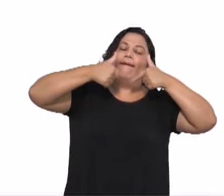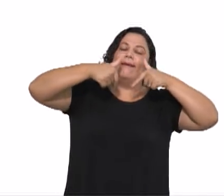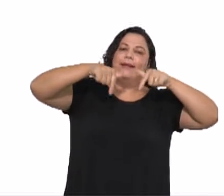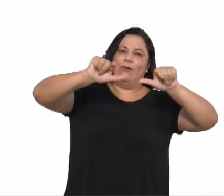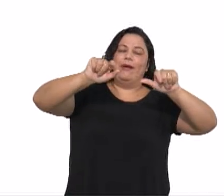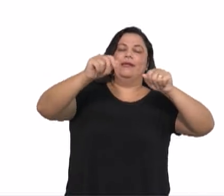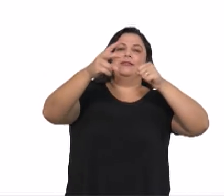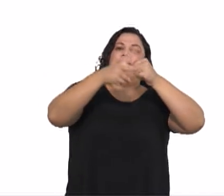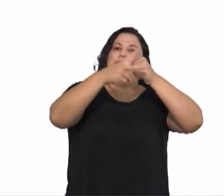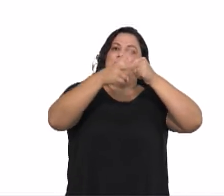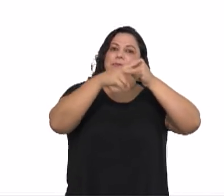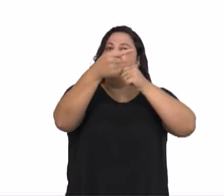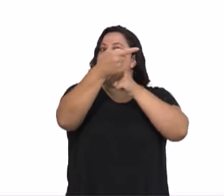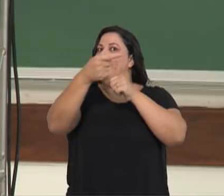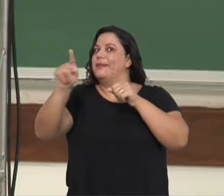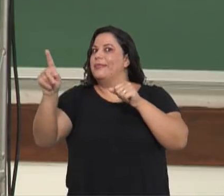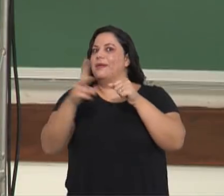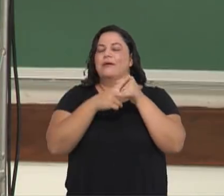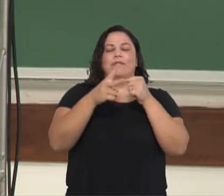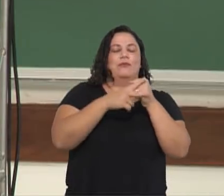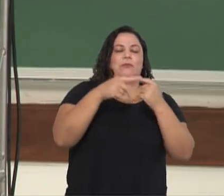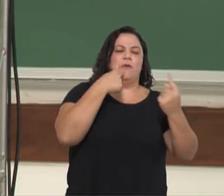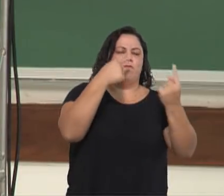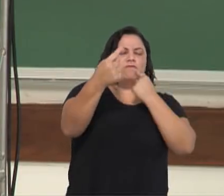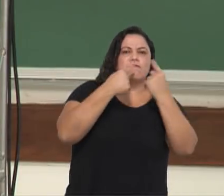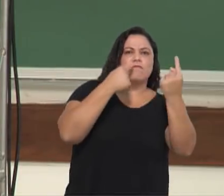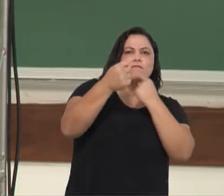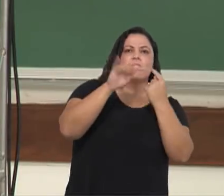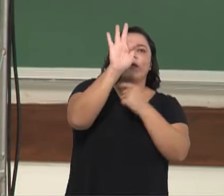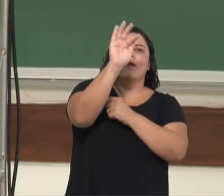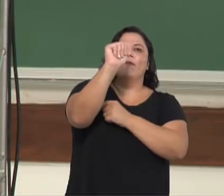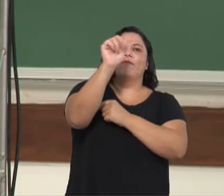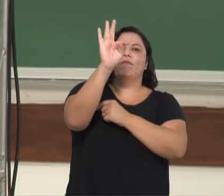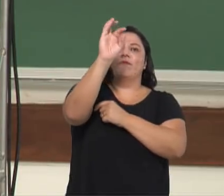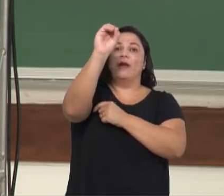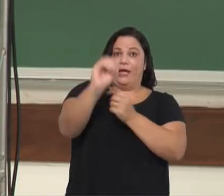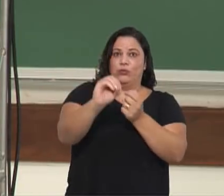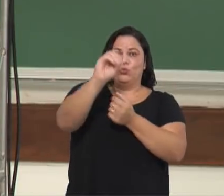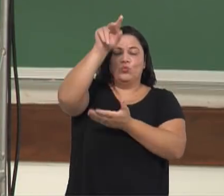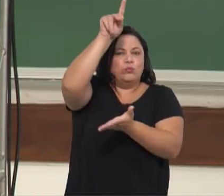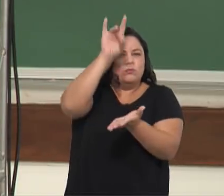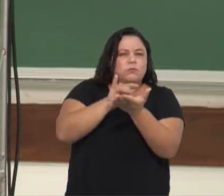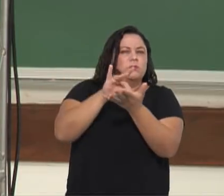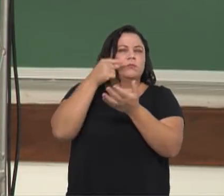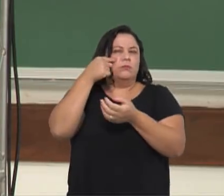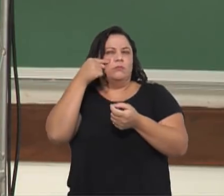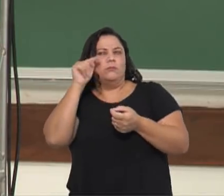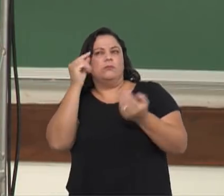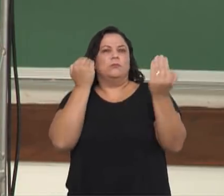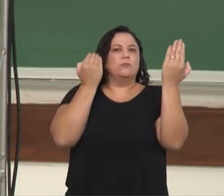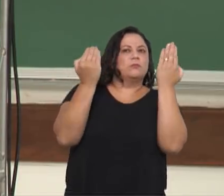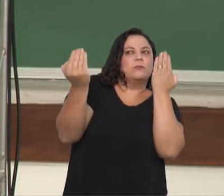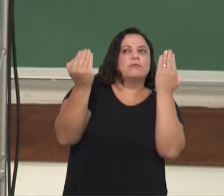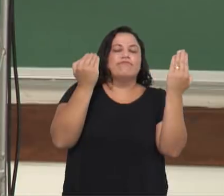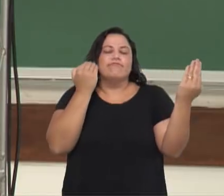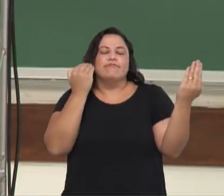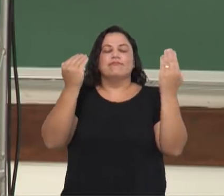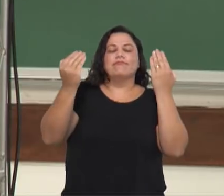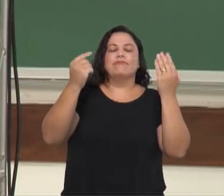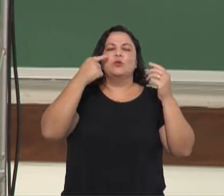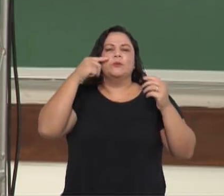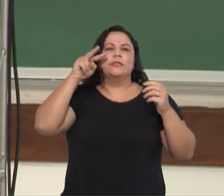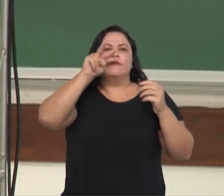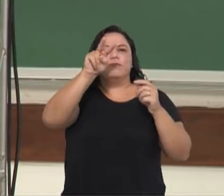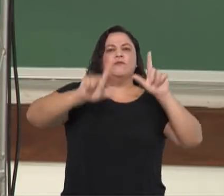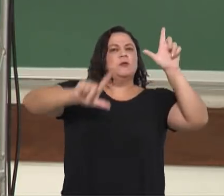não verbal e a crítica social, o fato. Aquilo que você viu no jornal ou em qualquer outra mídia que